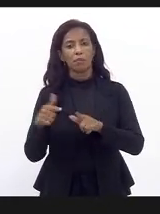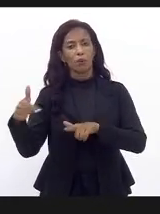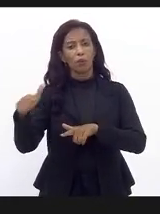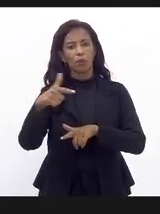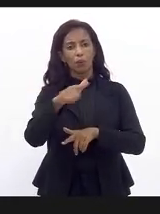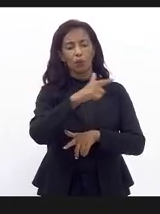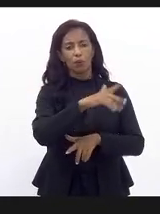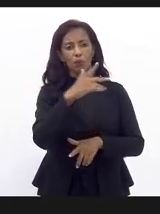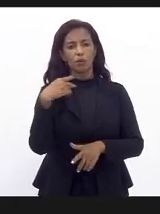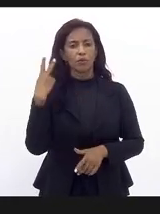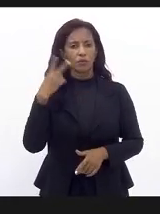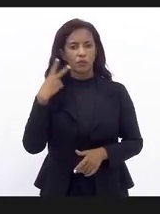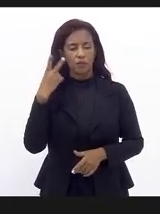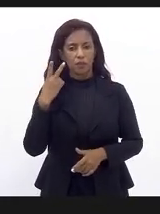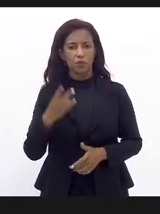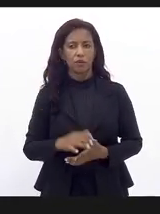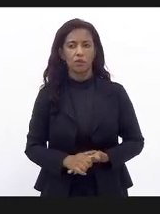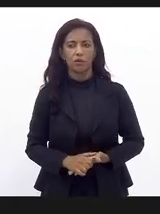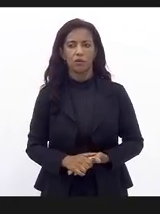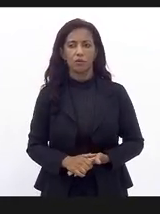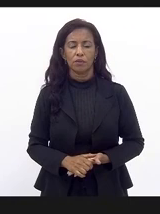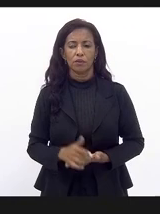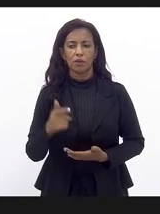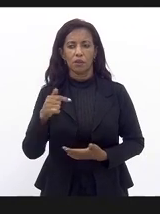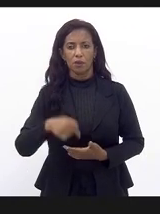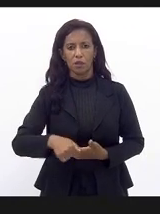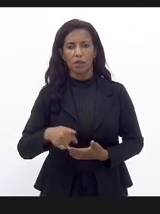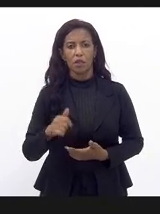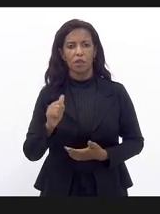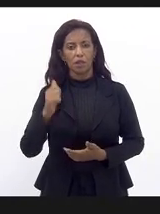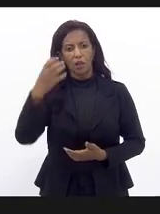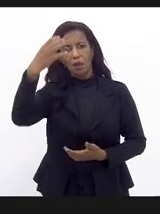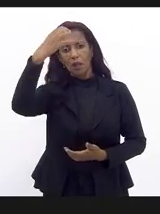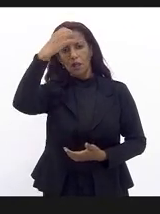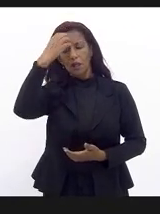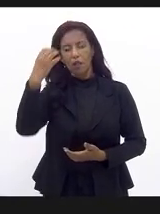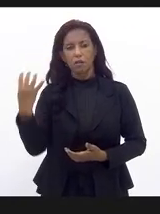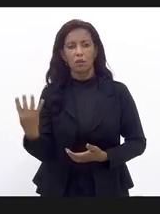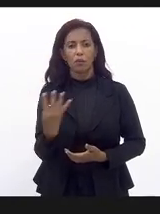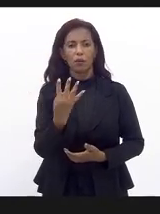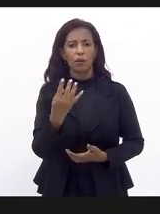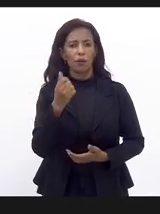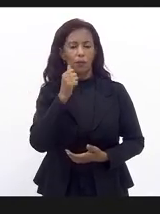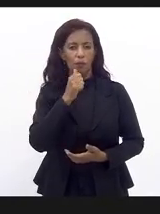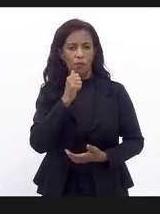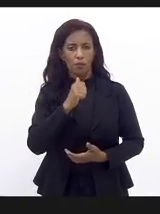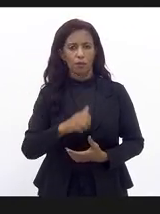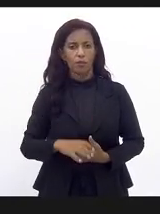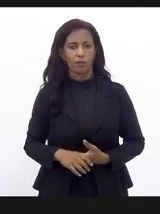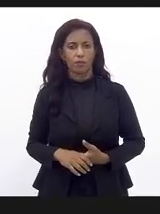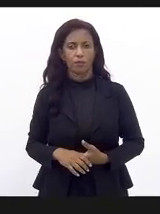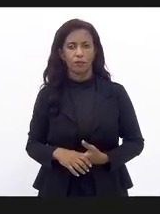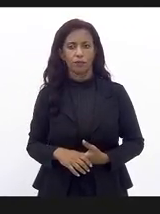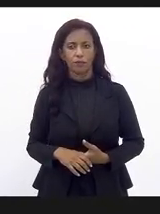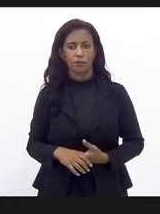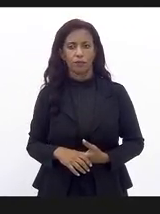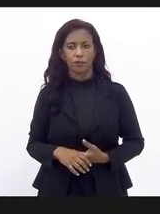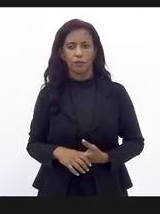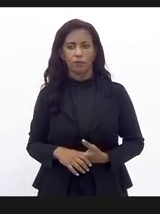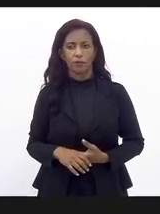demais vereadoras, que aqui no município de Angra são 4 mulheres, não é? 3